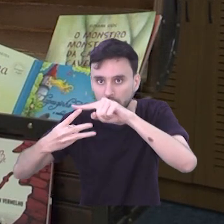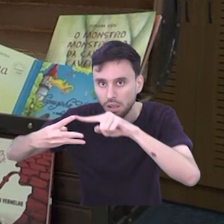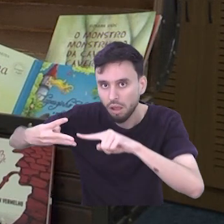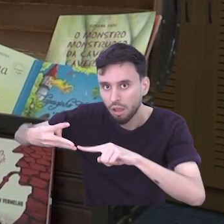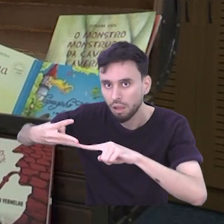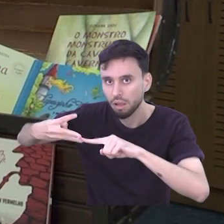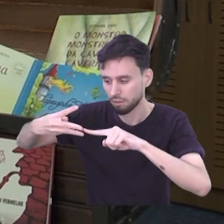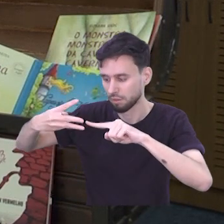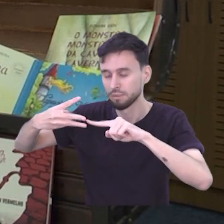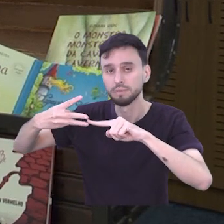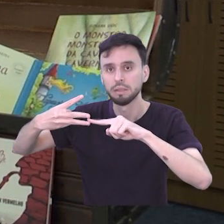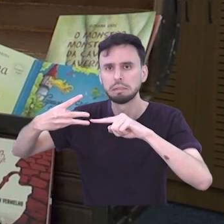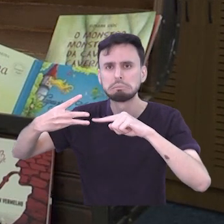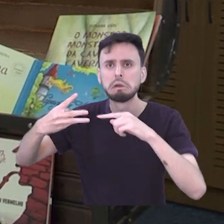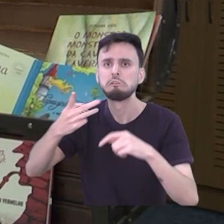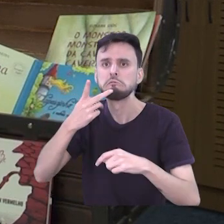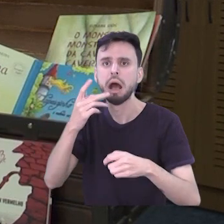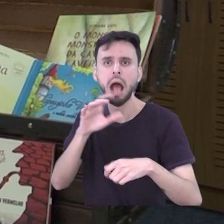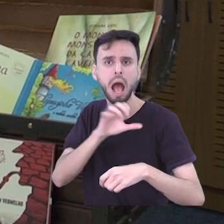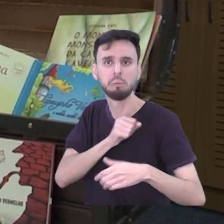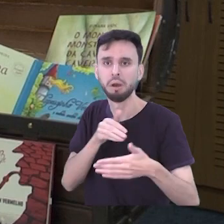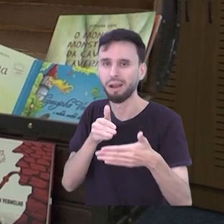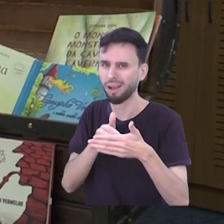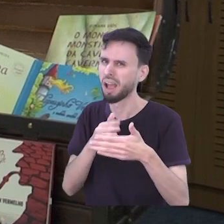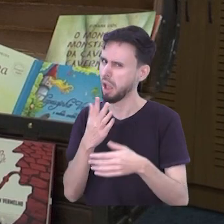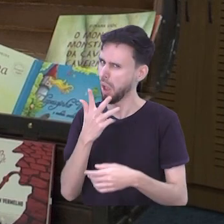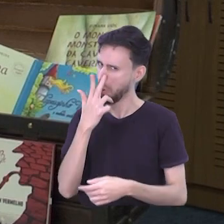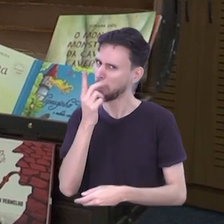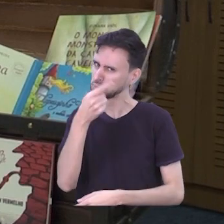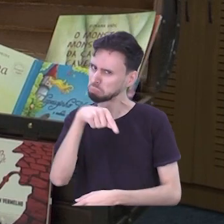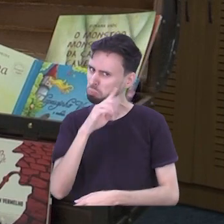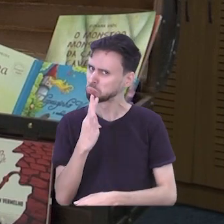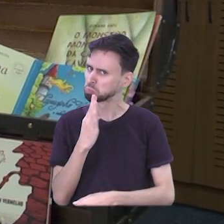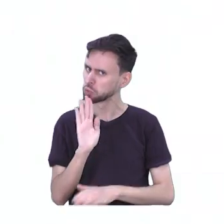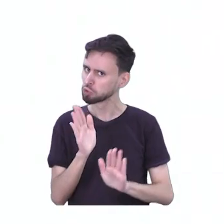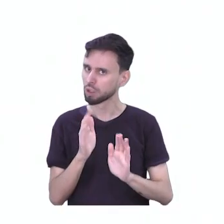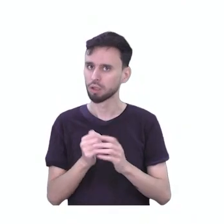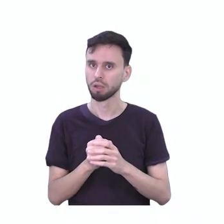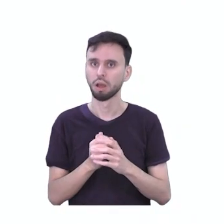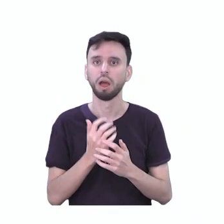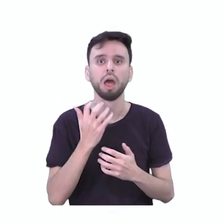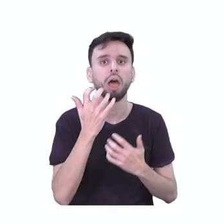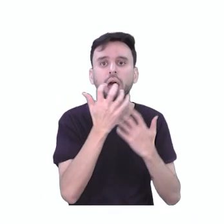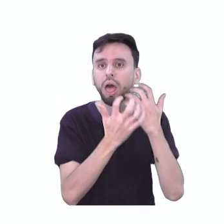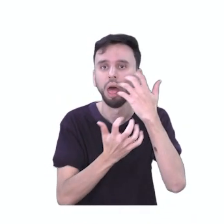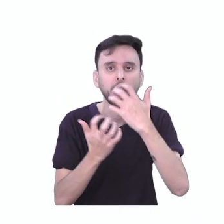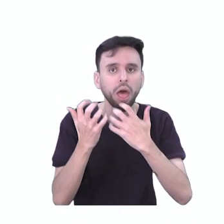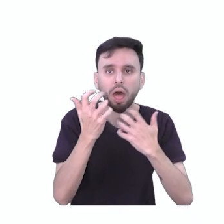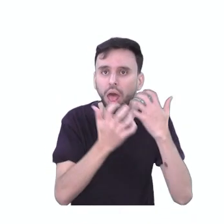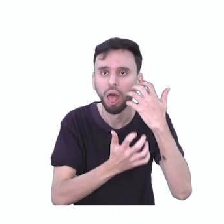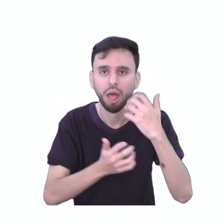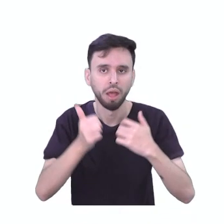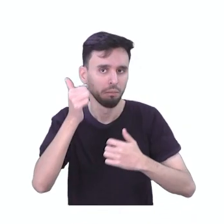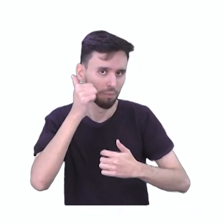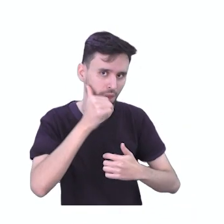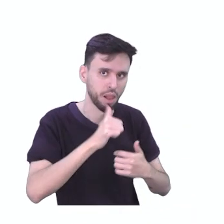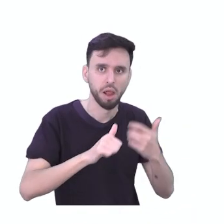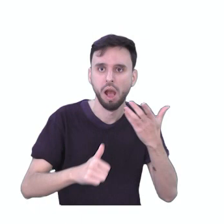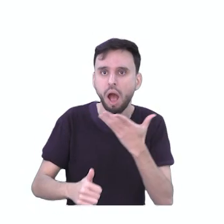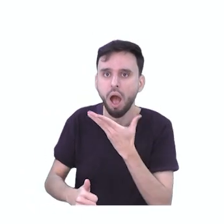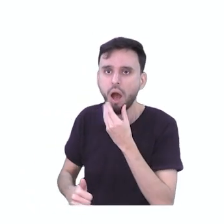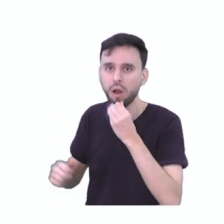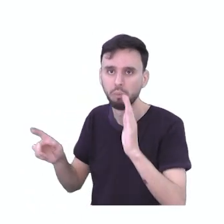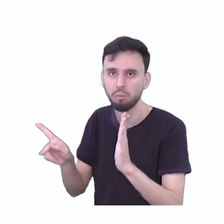história que fale sobre esse amor impossível. Eu tenho certeza que vocês conhecem. Olha lá. Paixão entre um homem e uma